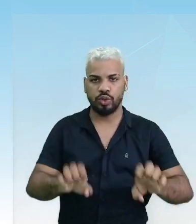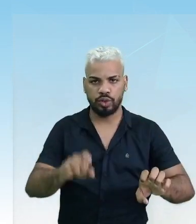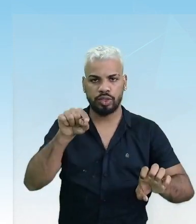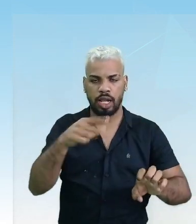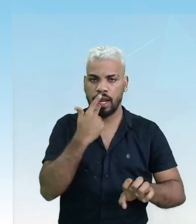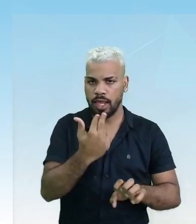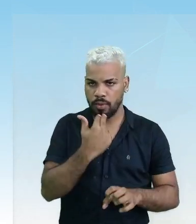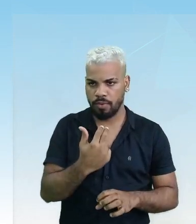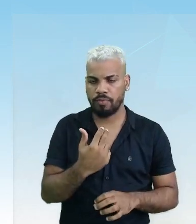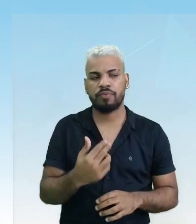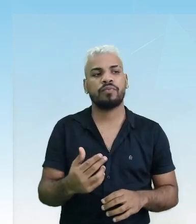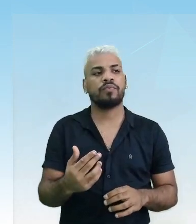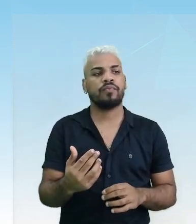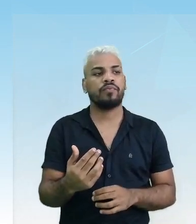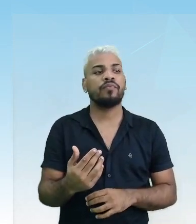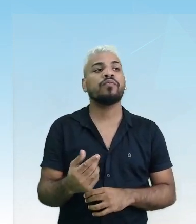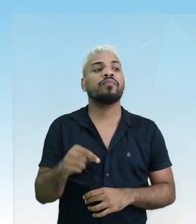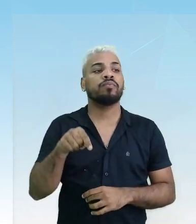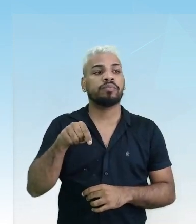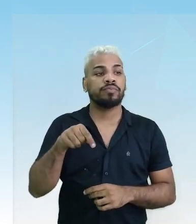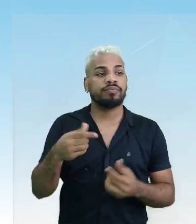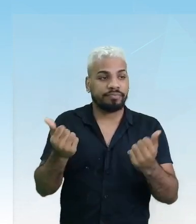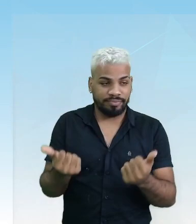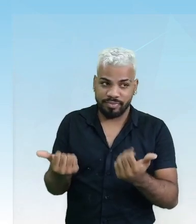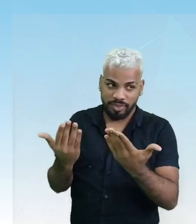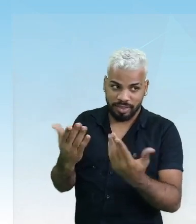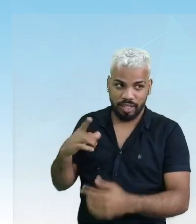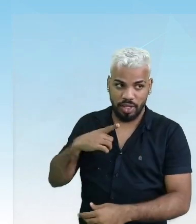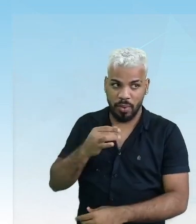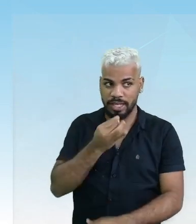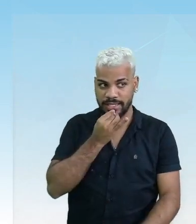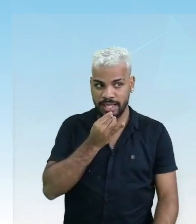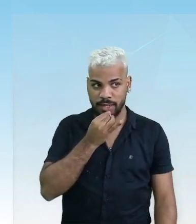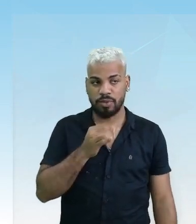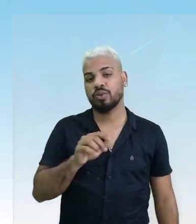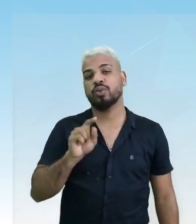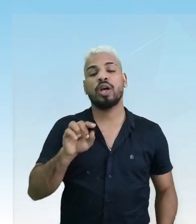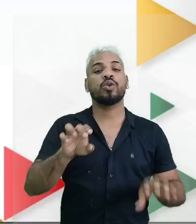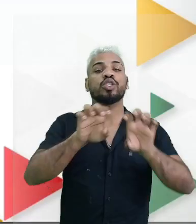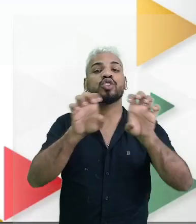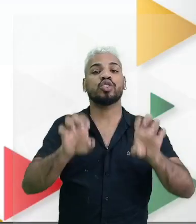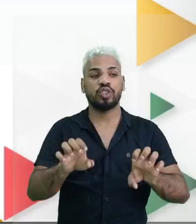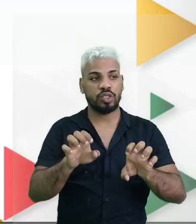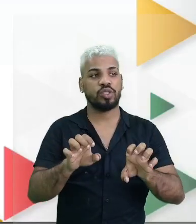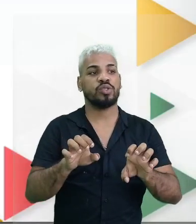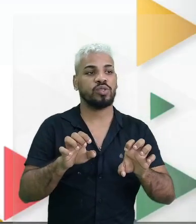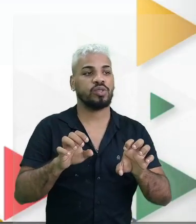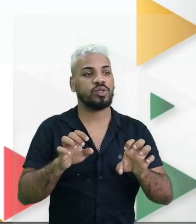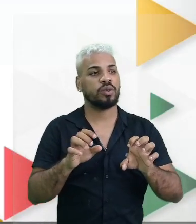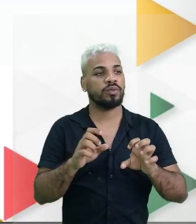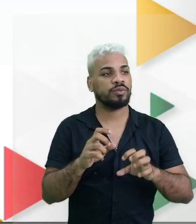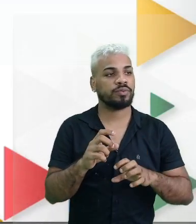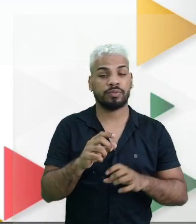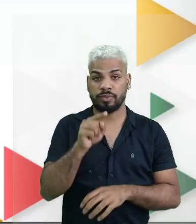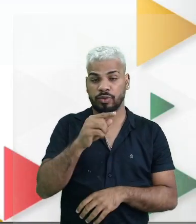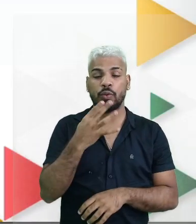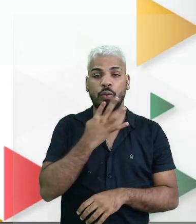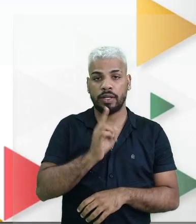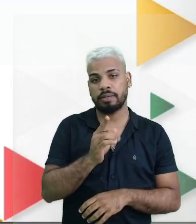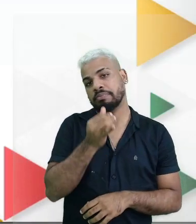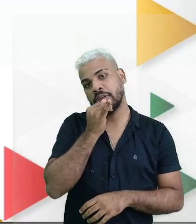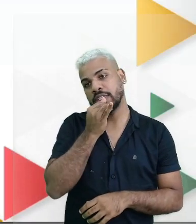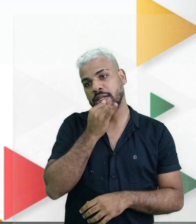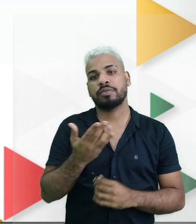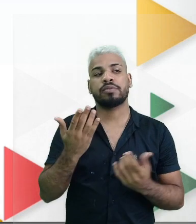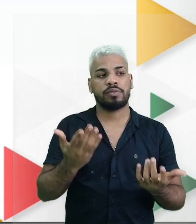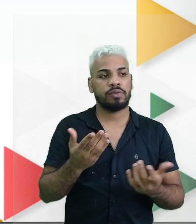da língua. E aqui eu tenho para vocês, aqui num exemplo da estrutura oracional. Quem não conhece, aqui, por